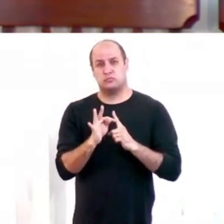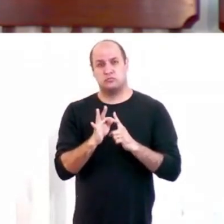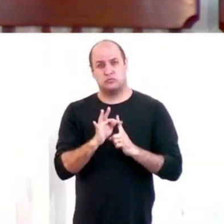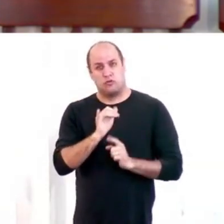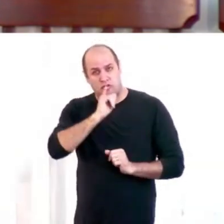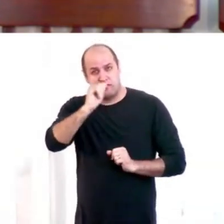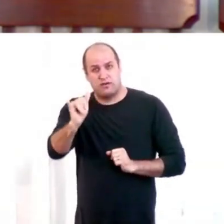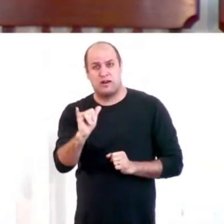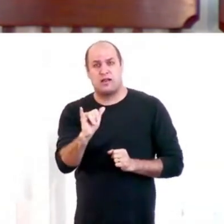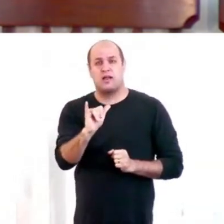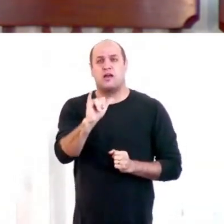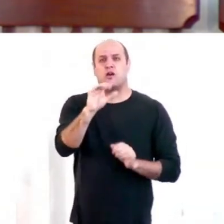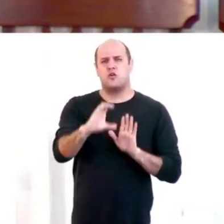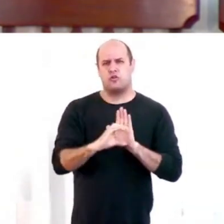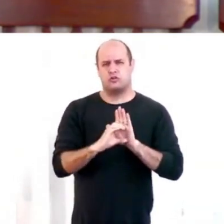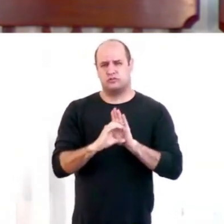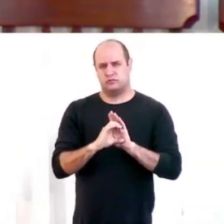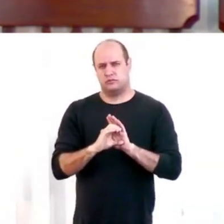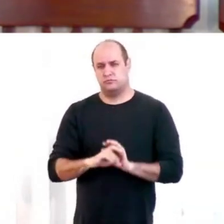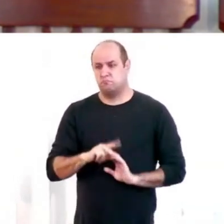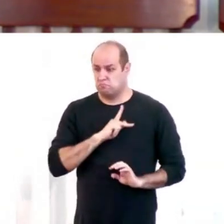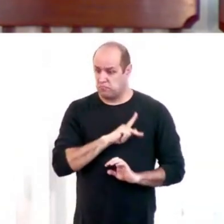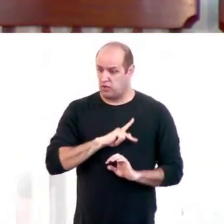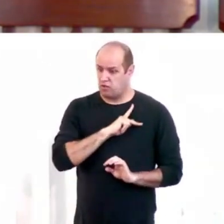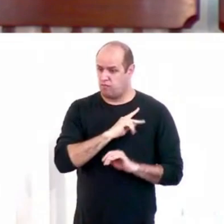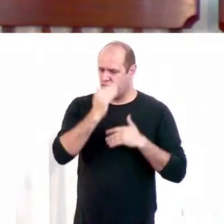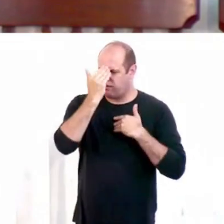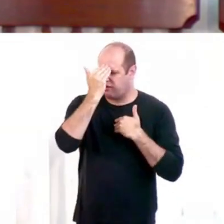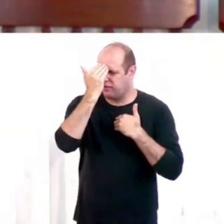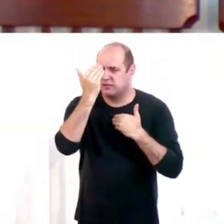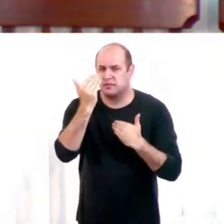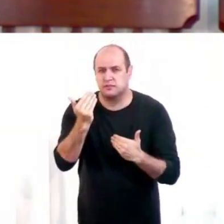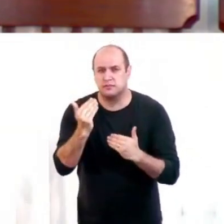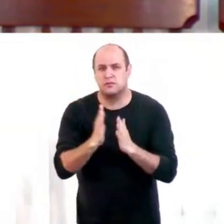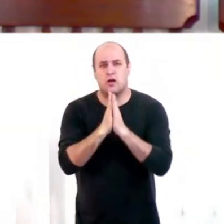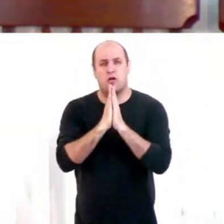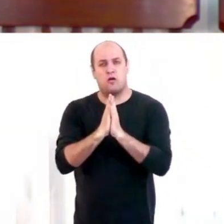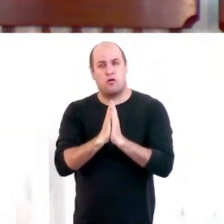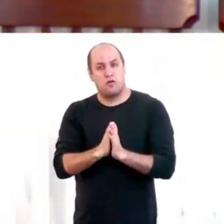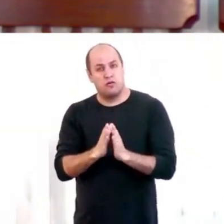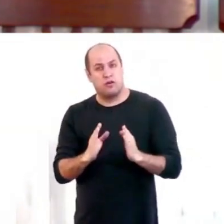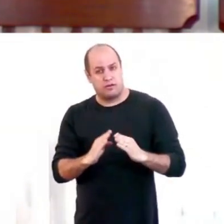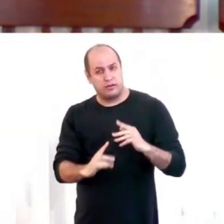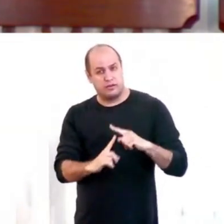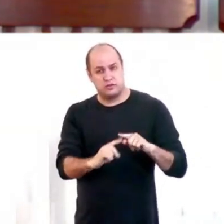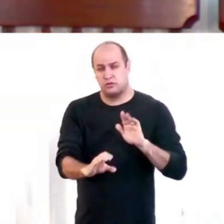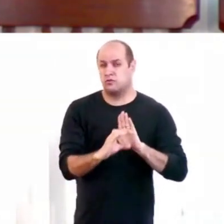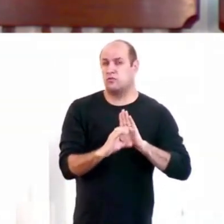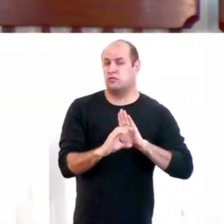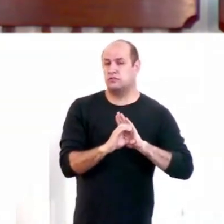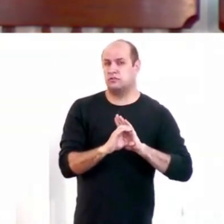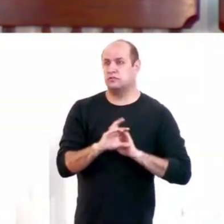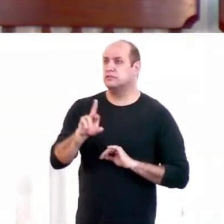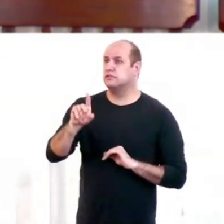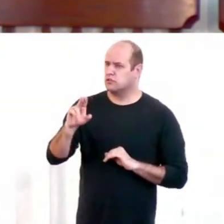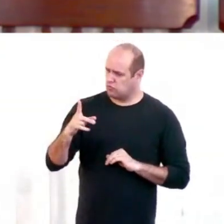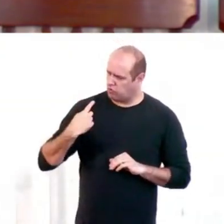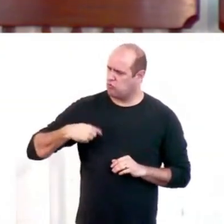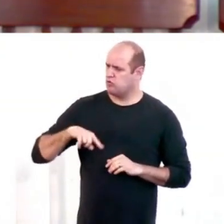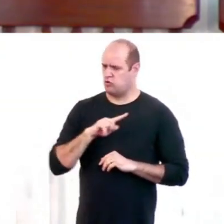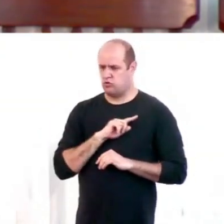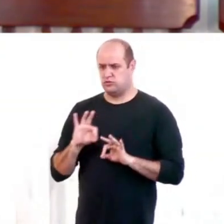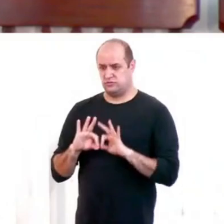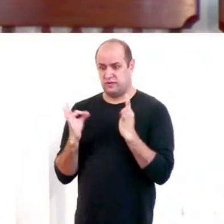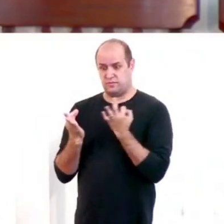dá graças a Deus quando lembra e ora pelos Colossenses, assim como nós, quando minha